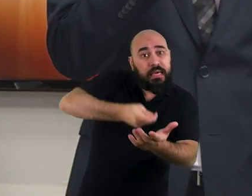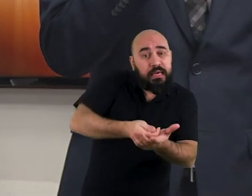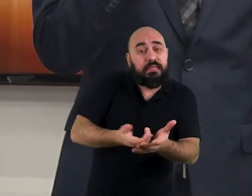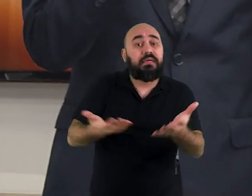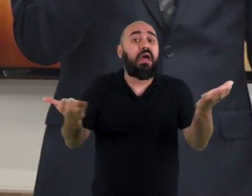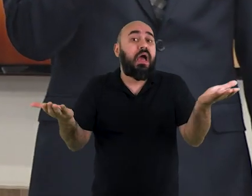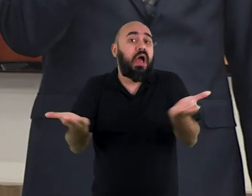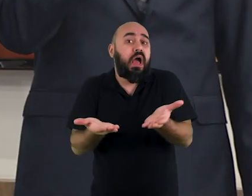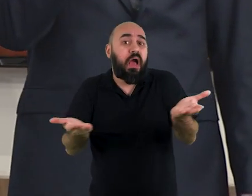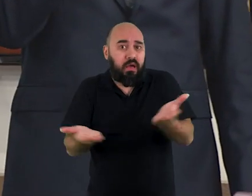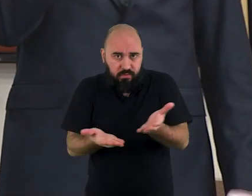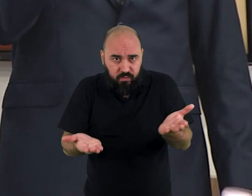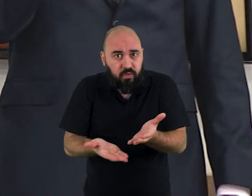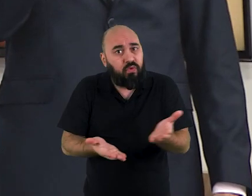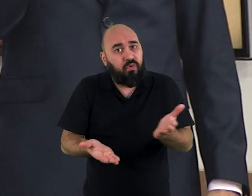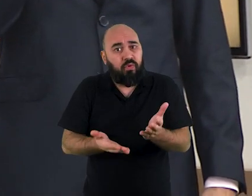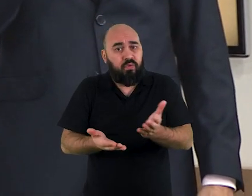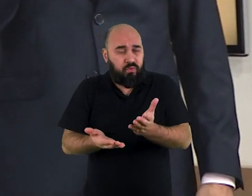decide